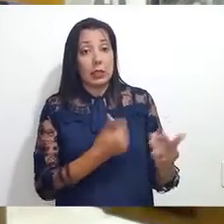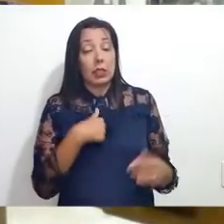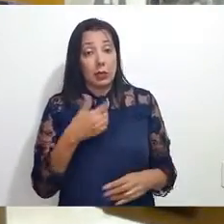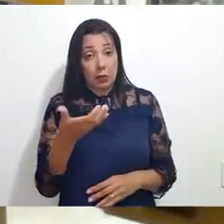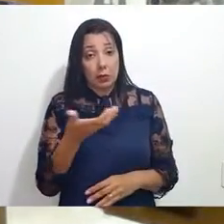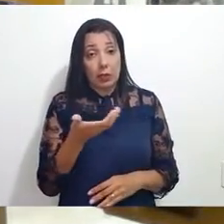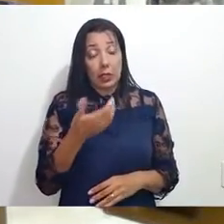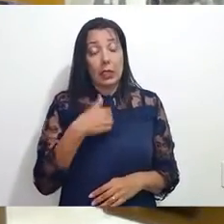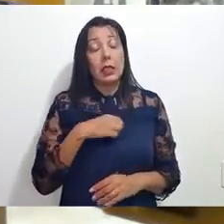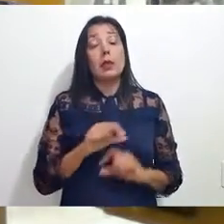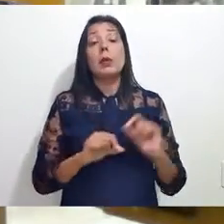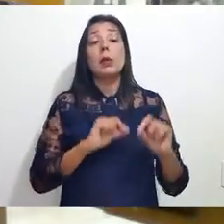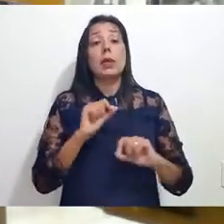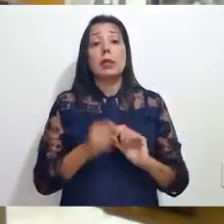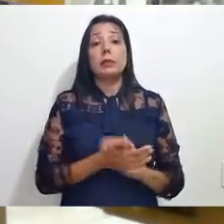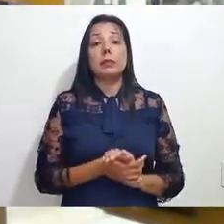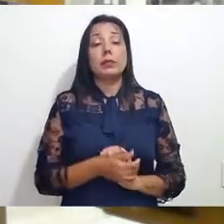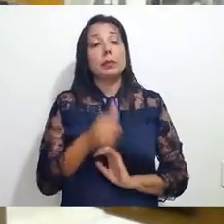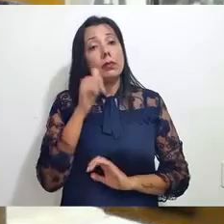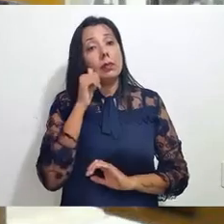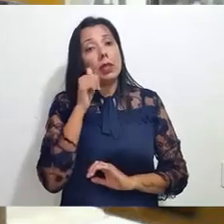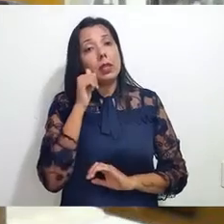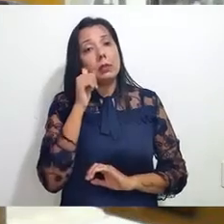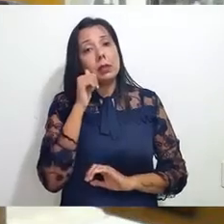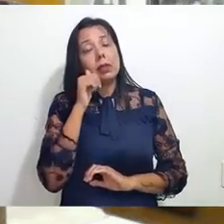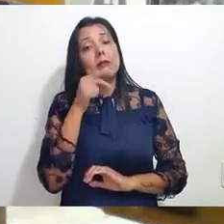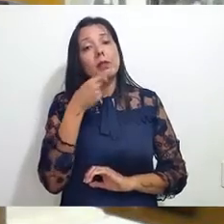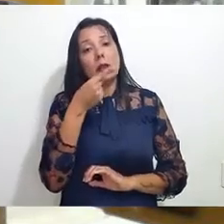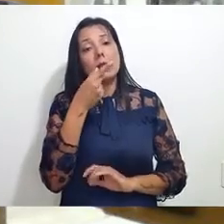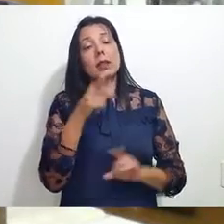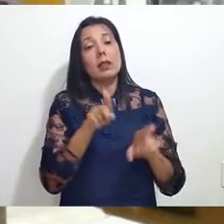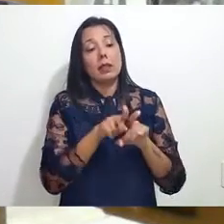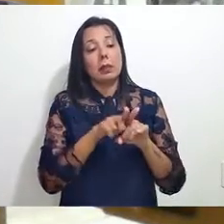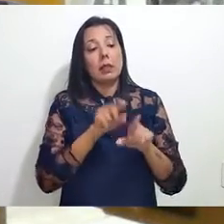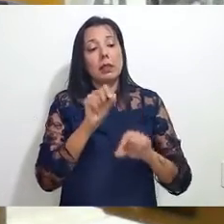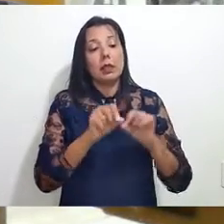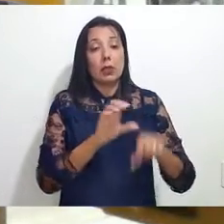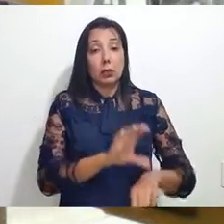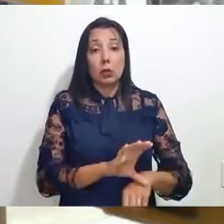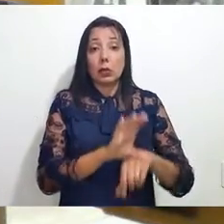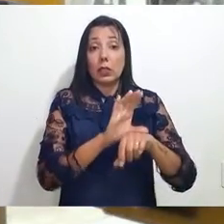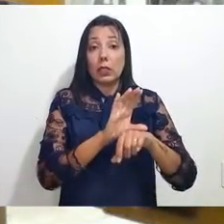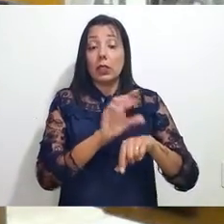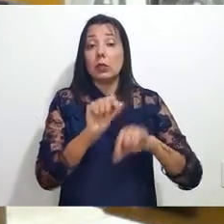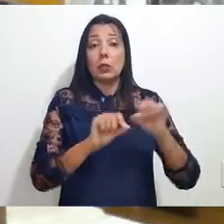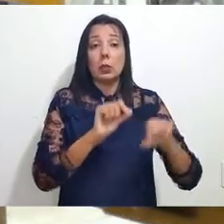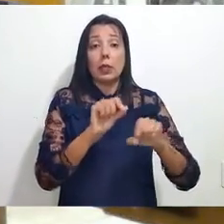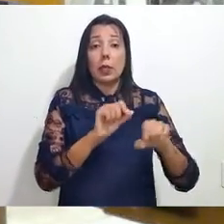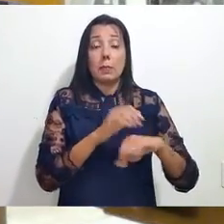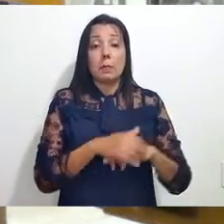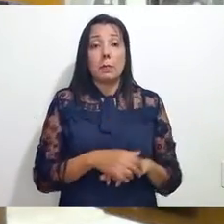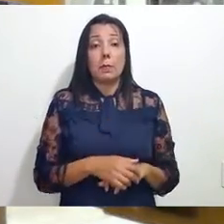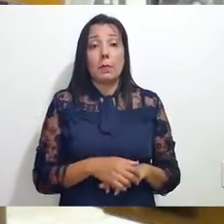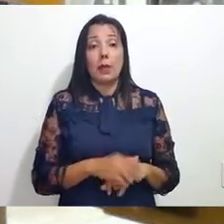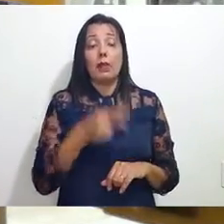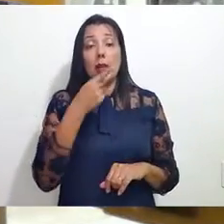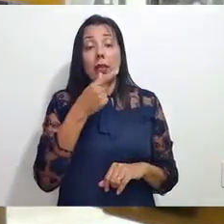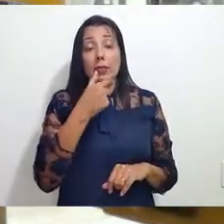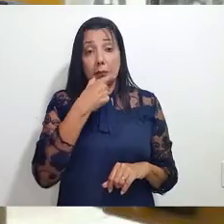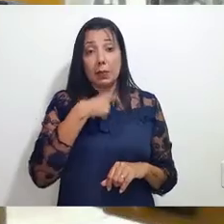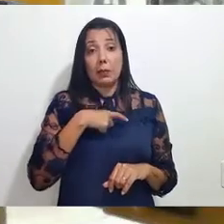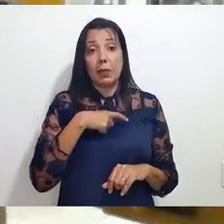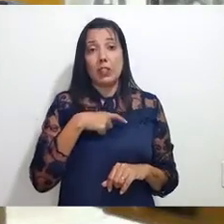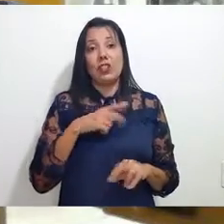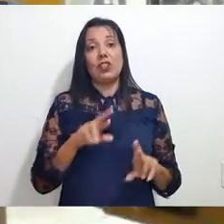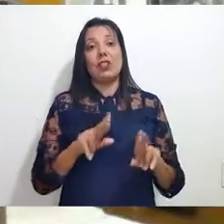E já a violência sexual é aquela que é feita, infelizmente, dentro do seu próprio lar, pelo vizinho, pelo padrasto, pelo tio,